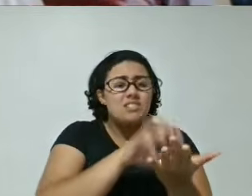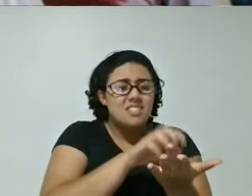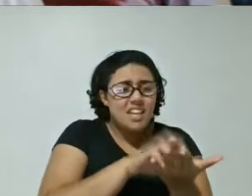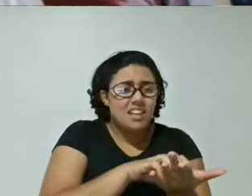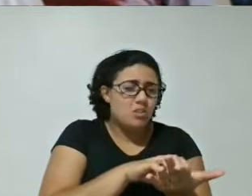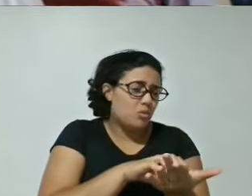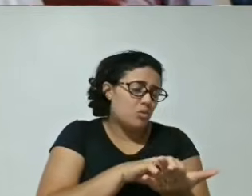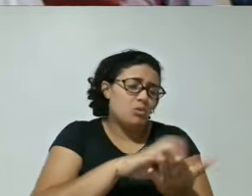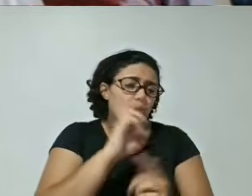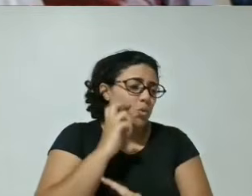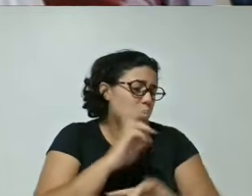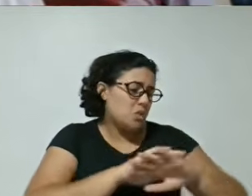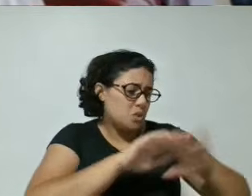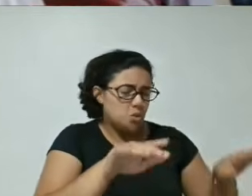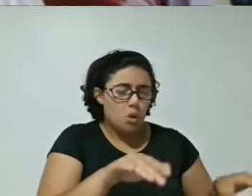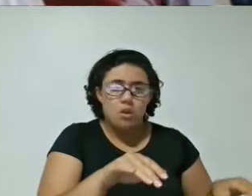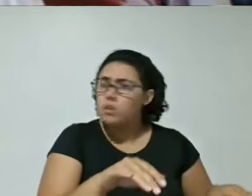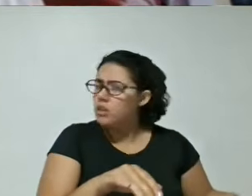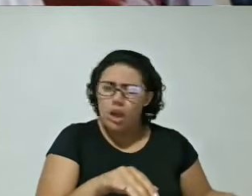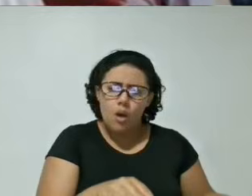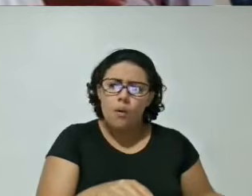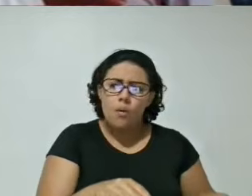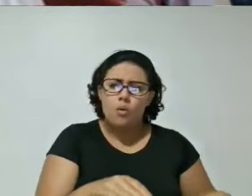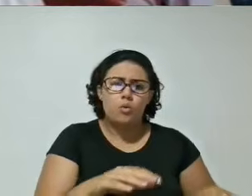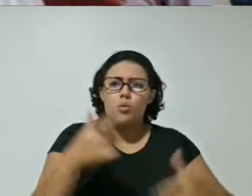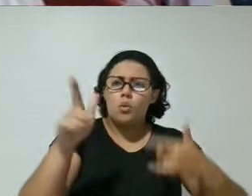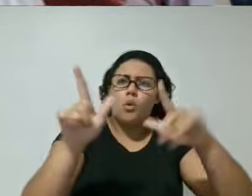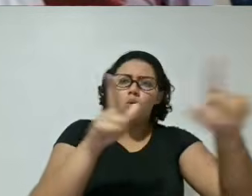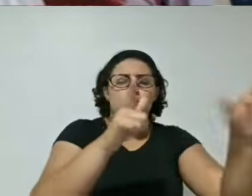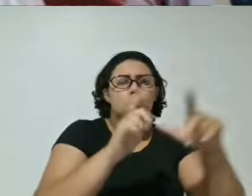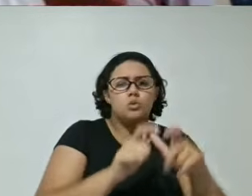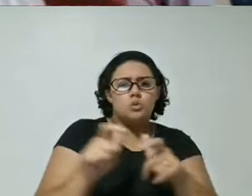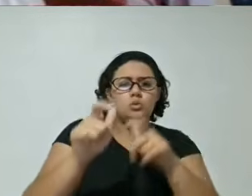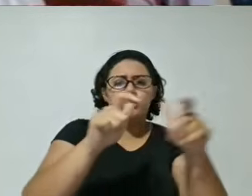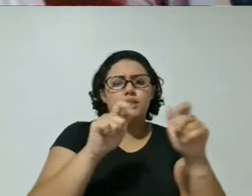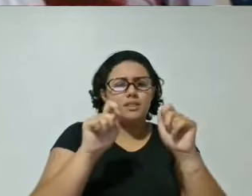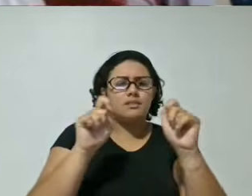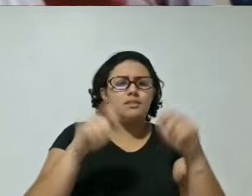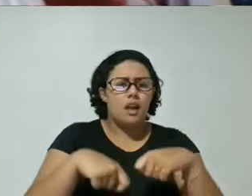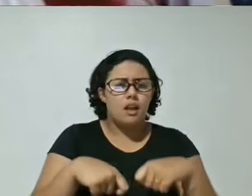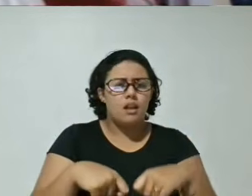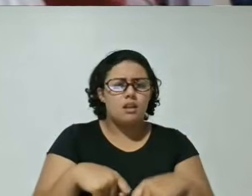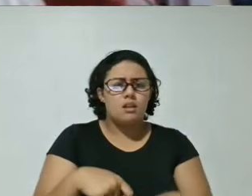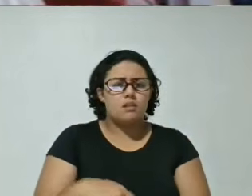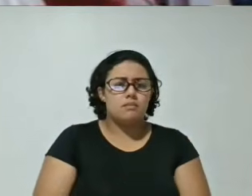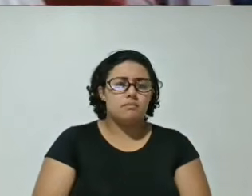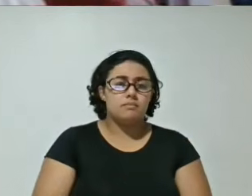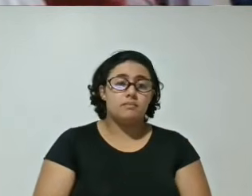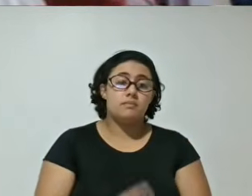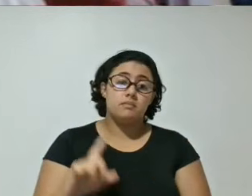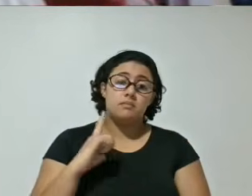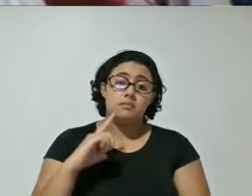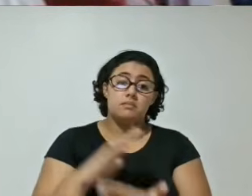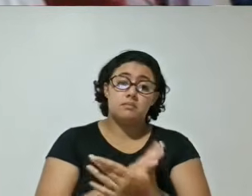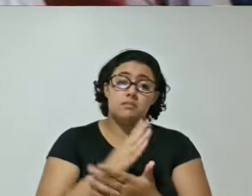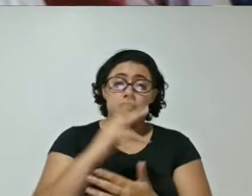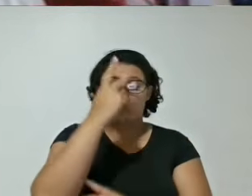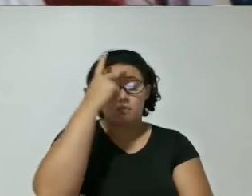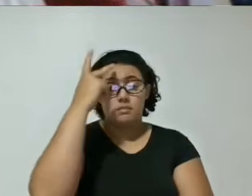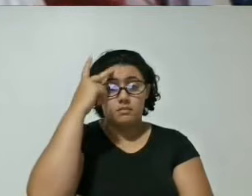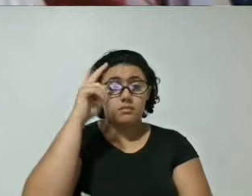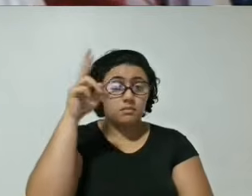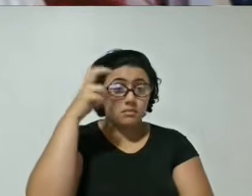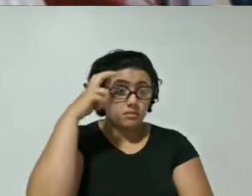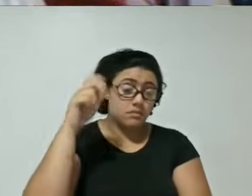cidade, a cultura não é restrita apenas a uma localidade, né? Existem pessoas aqui, fazedoras de